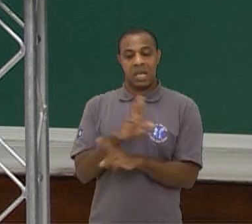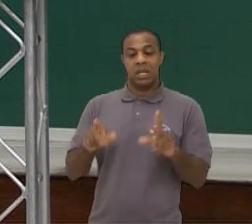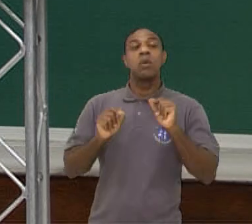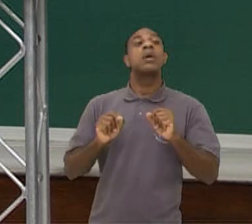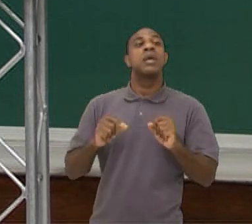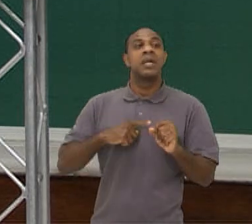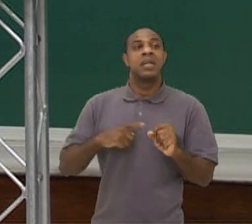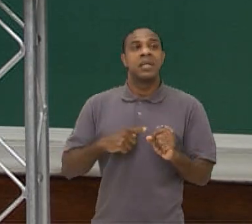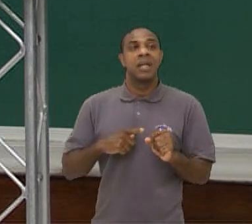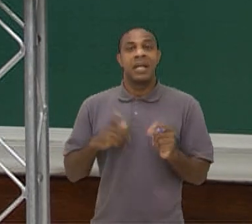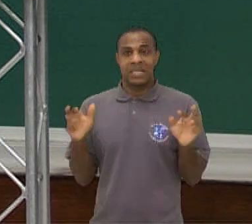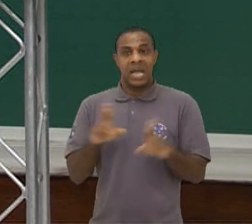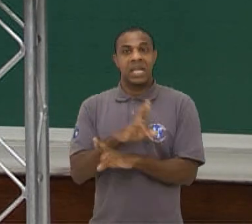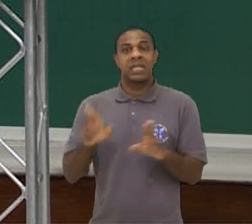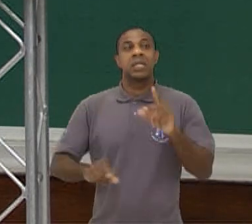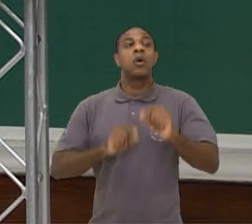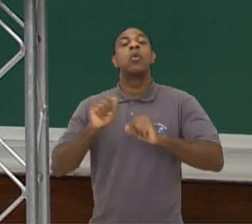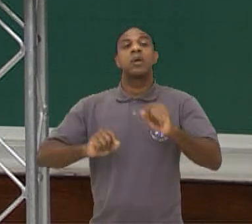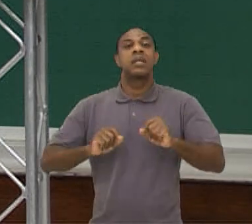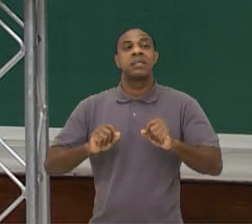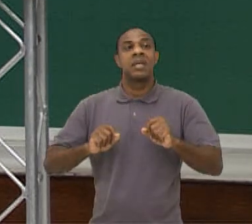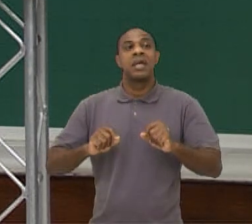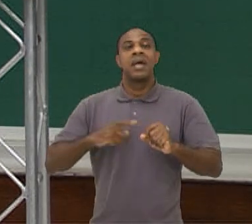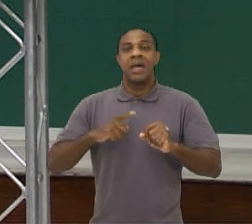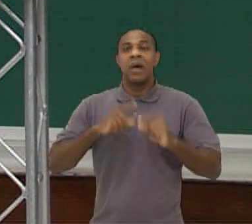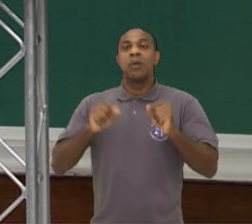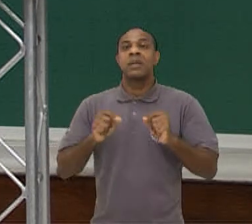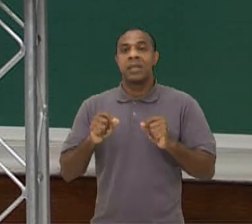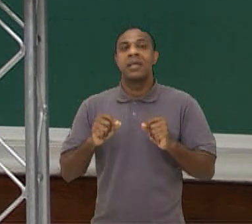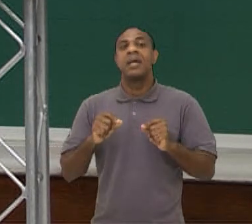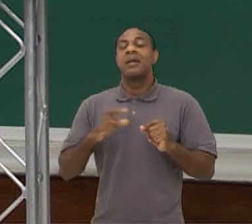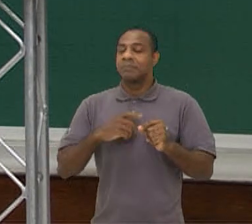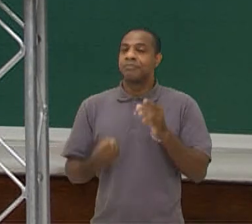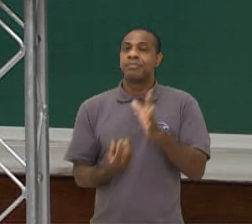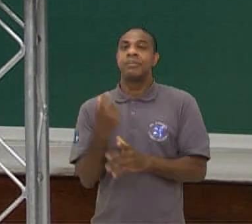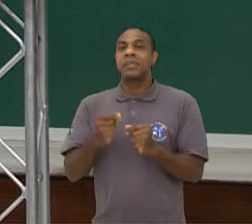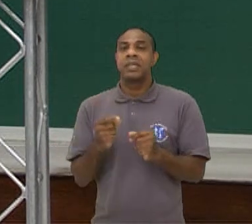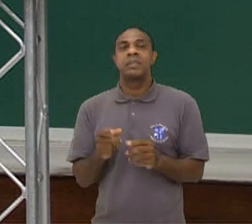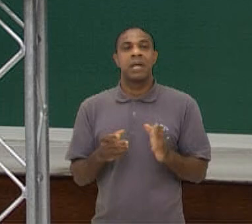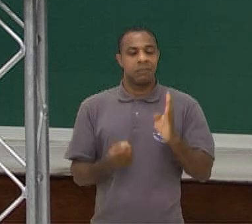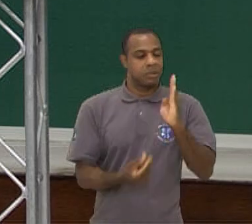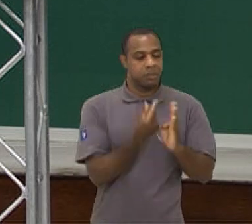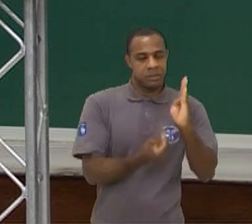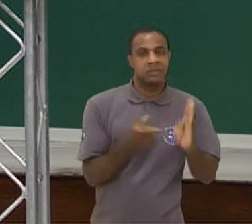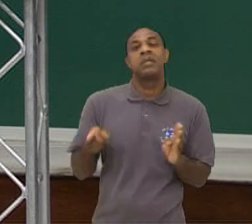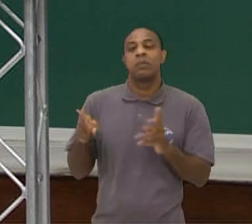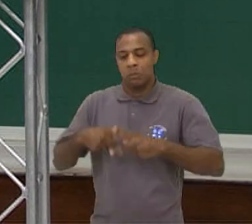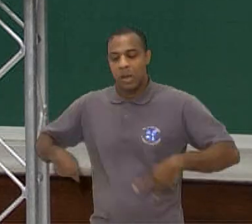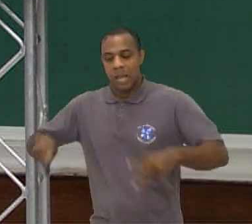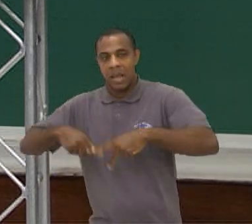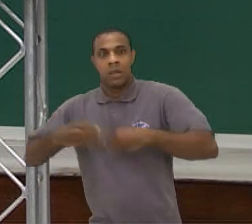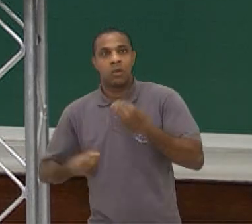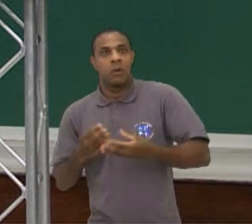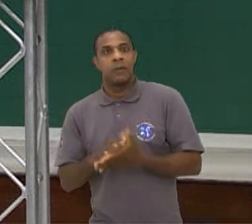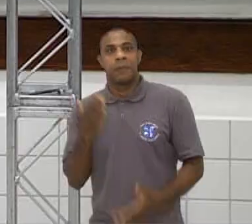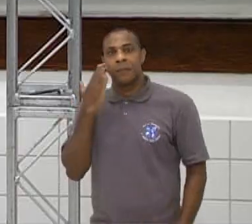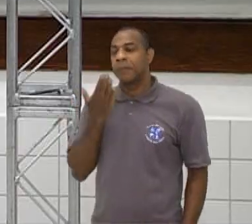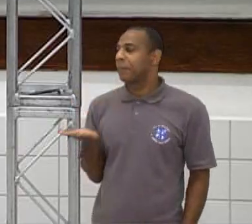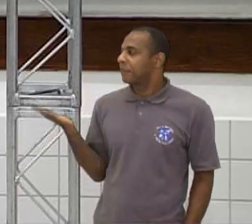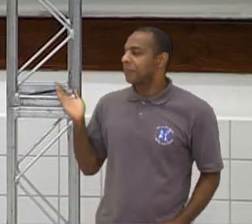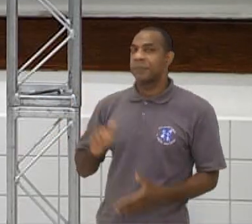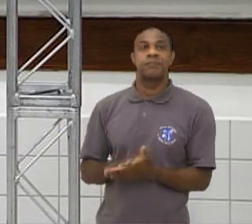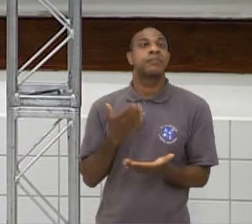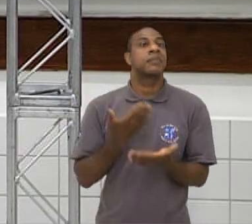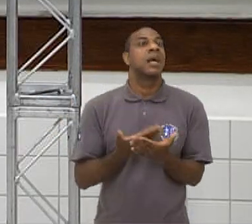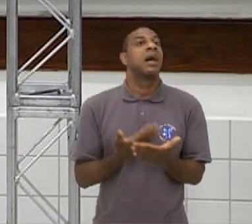oprimidos, e agora essa relação ela é estabelecida entre a burguesia e o proletariado. Então, nas aulas anteriores,